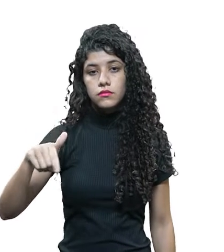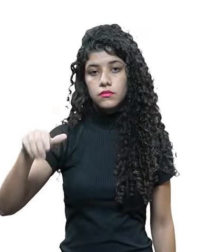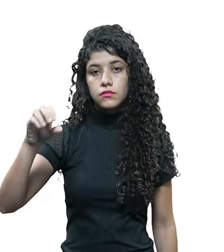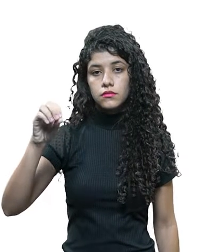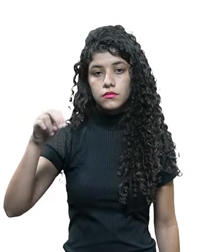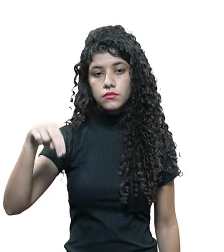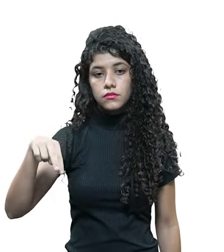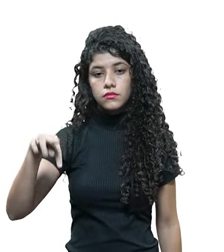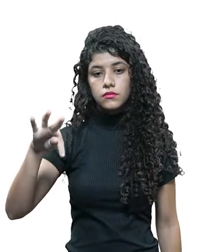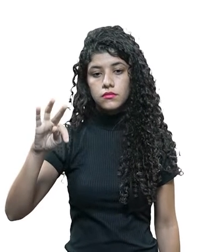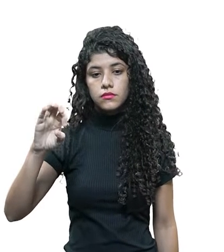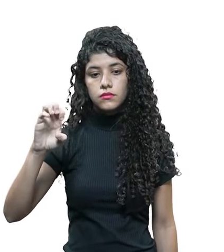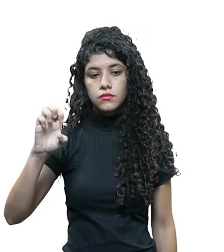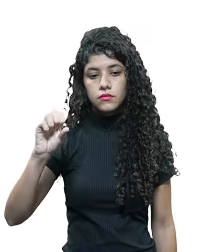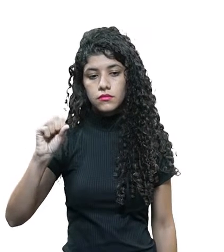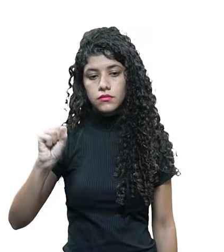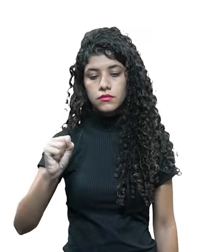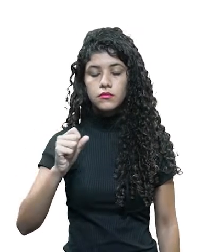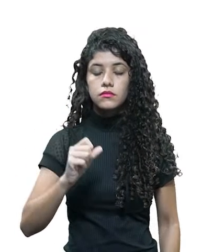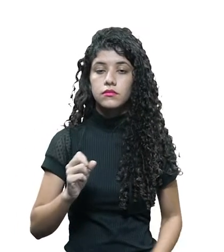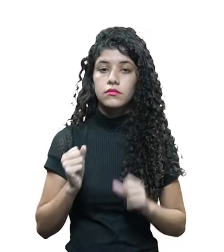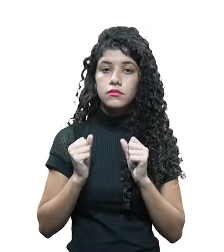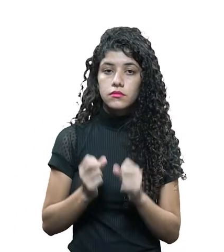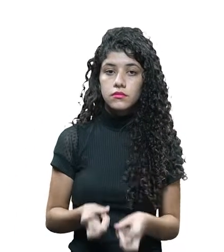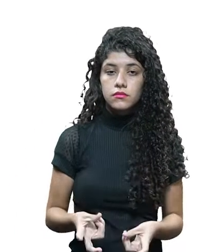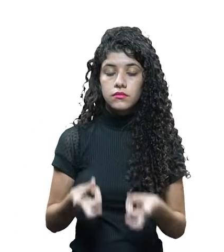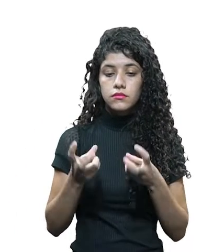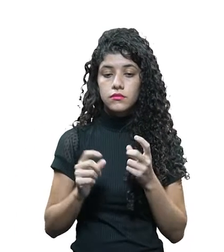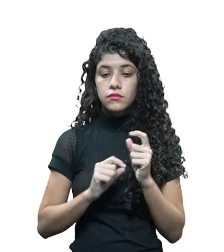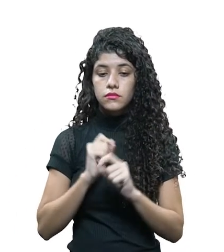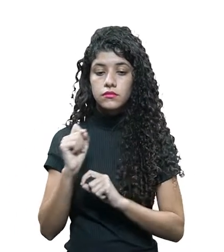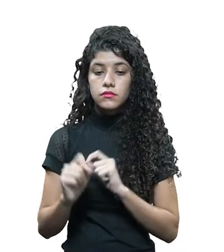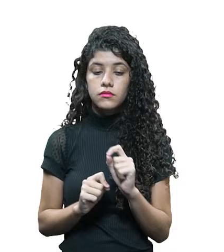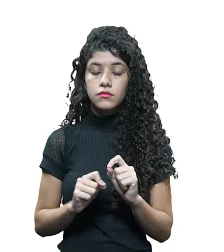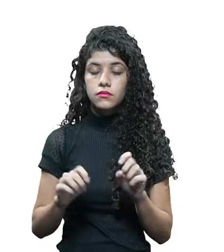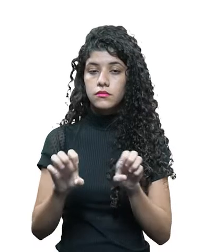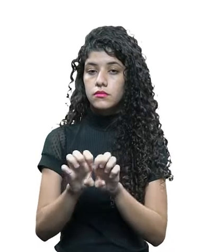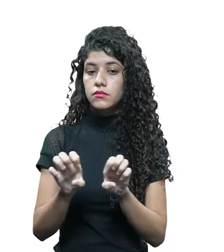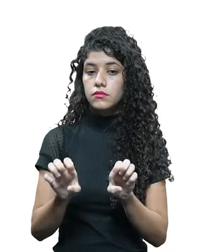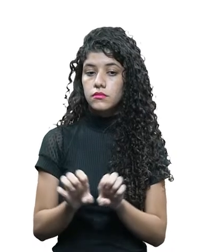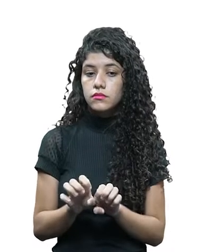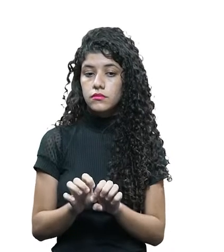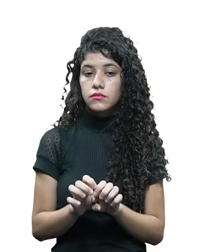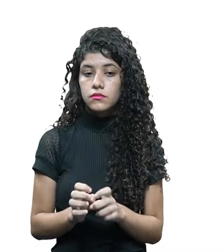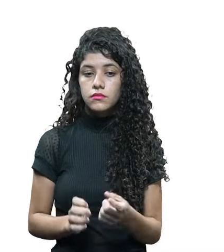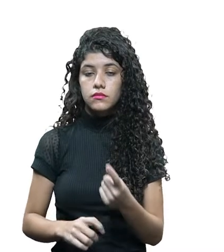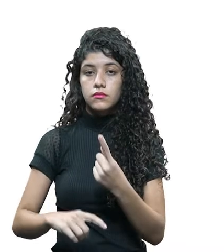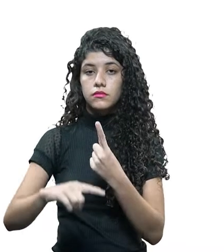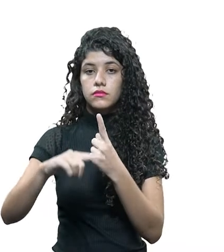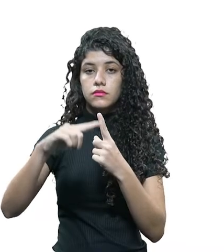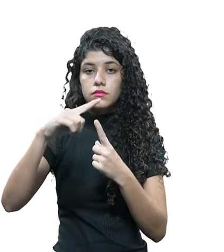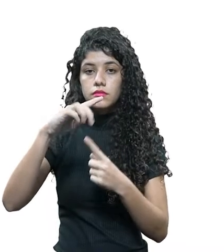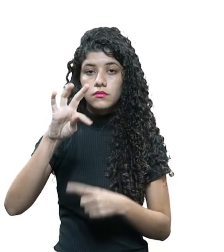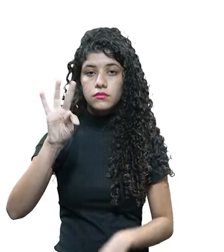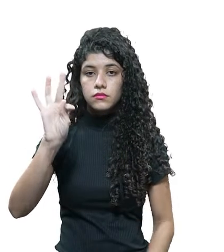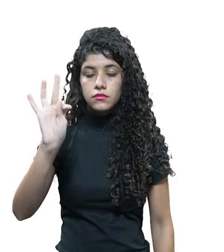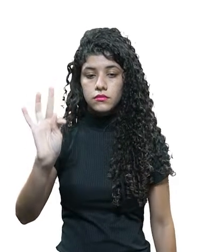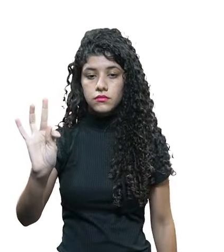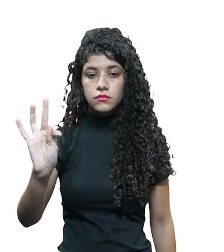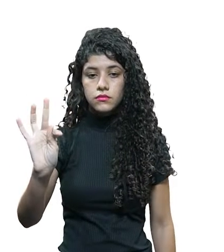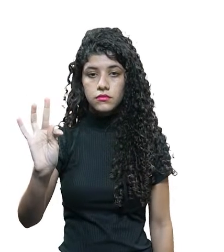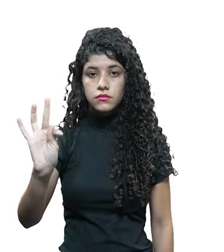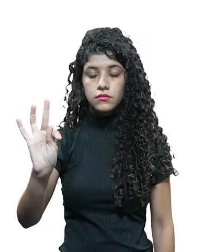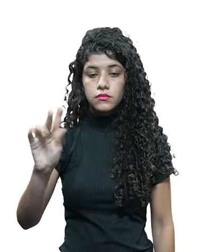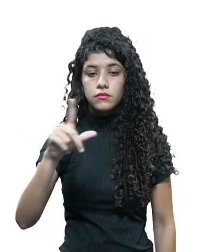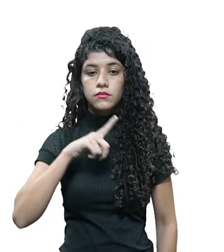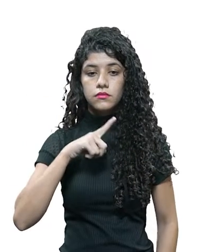razonetes, os lançamentos de débito e crédito. Então podemos observar que o razonete é uma estrutura em forma de T,